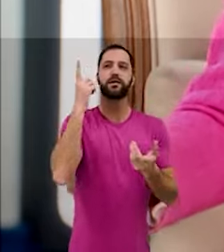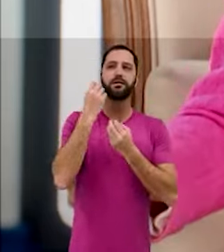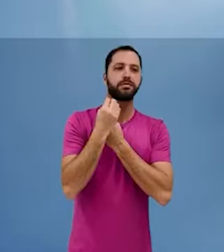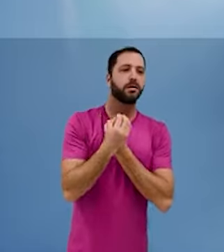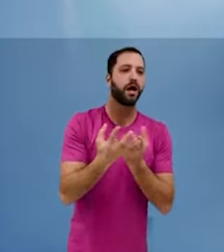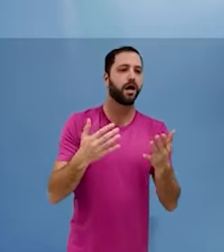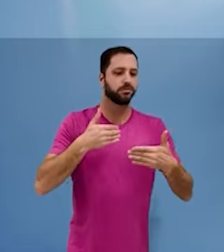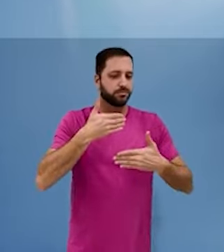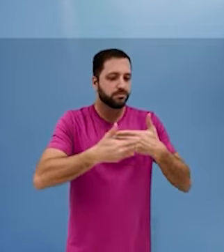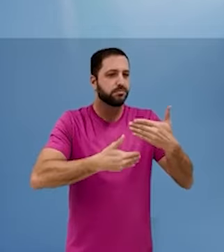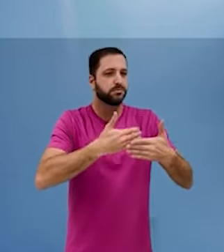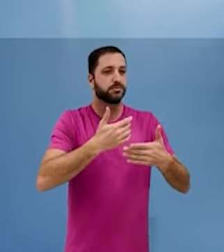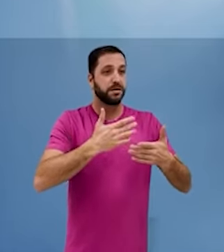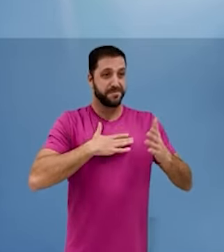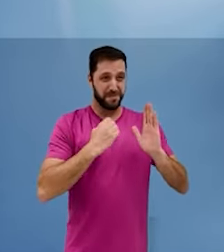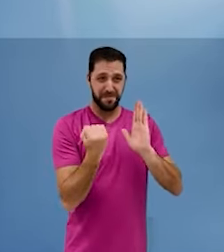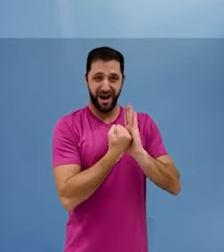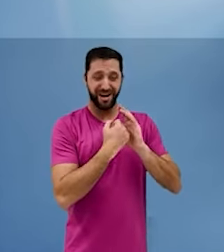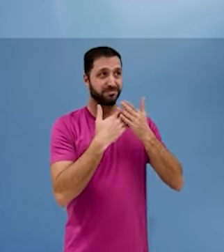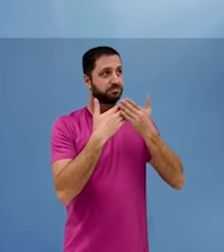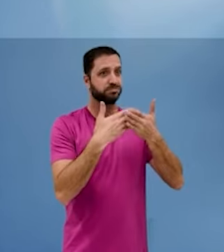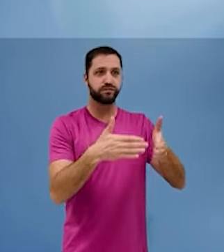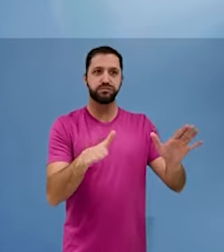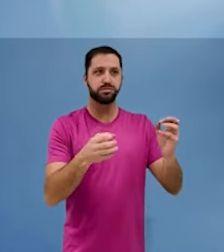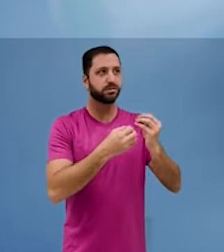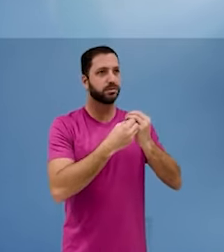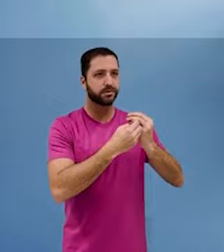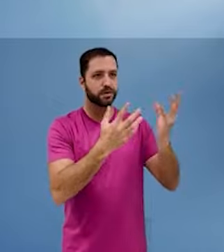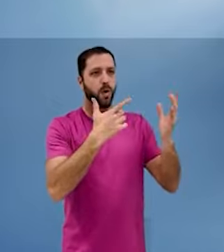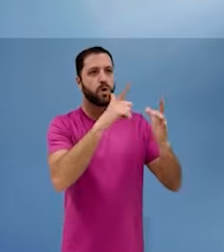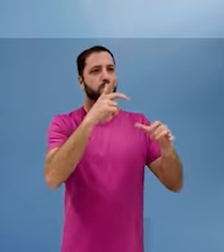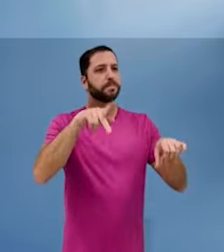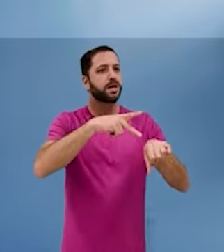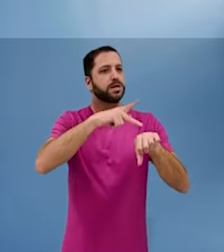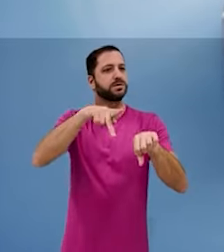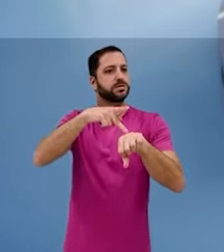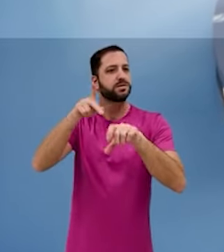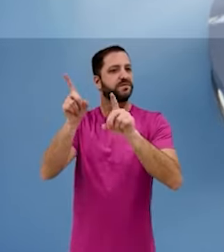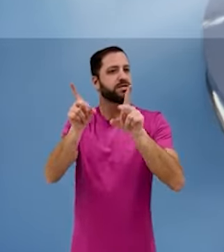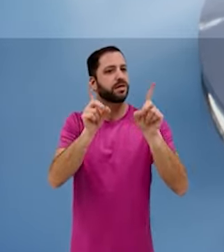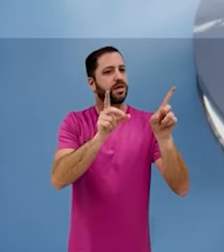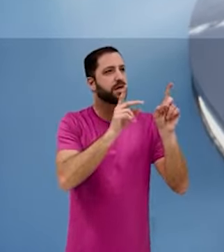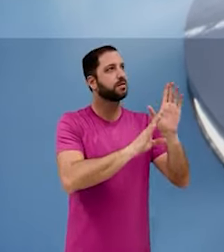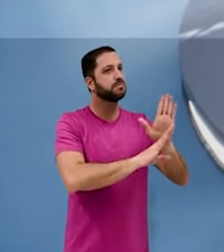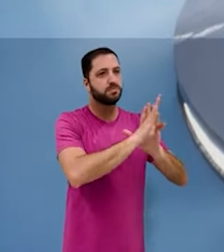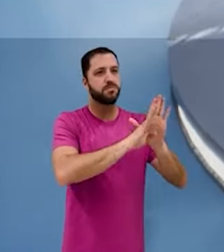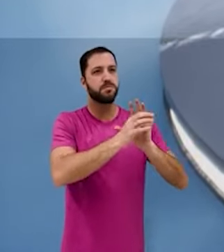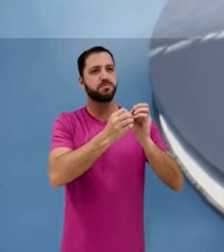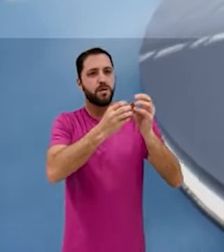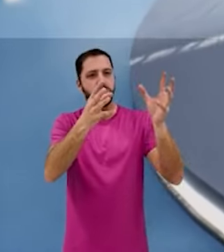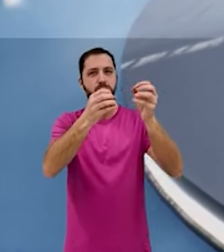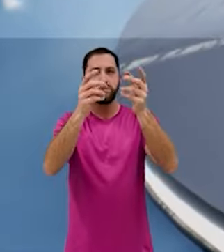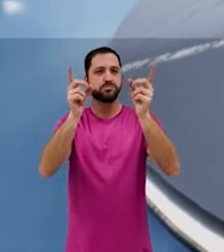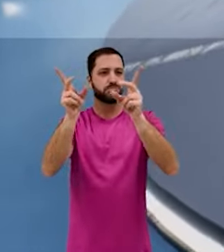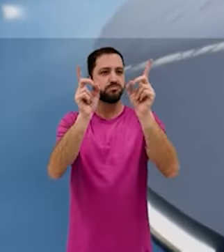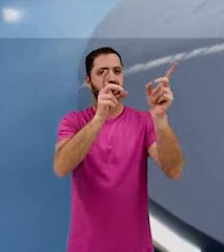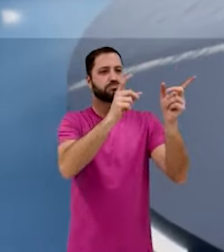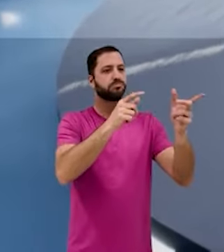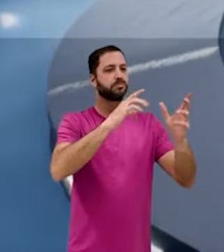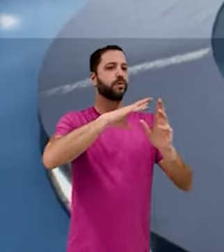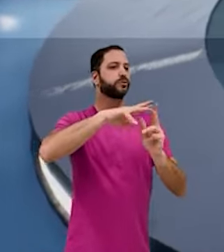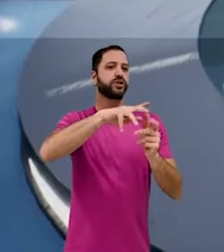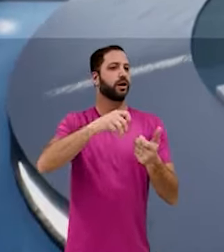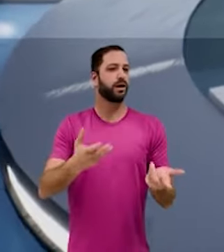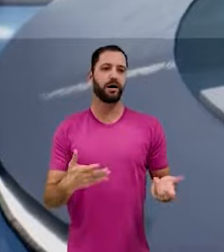para eu pisar. Então, a minha marca começou a atingir outros patamares, outros países, começou a ir, virou uma coisa